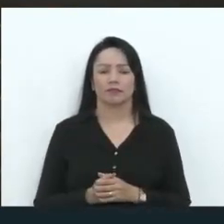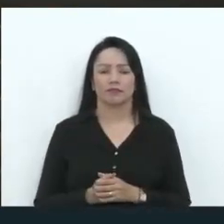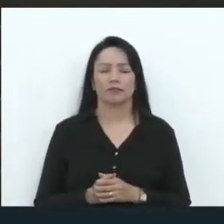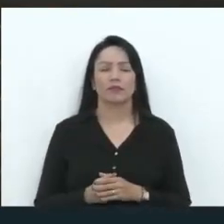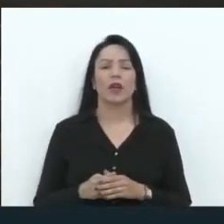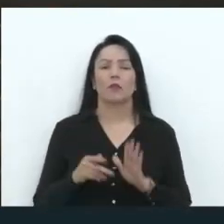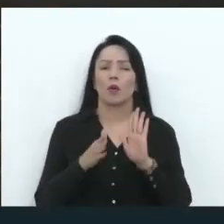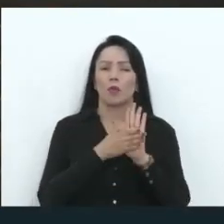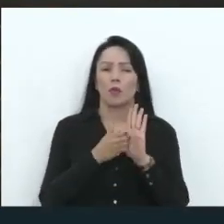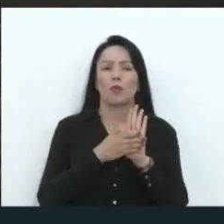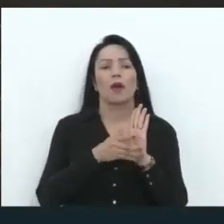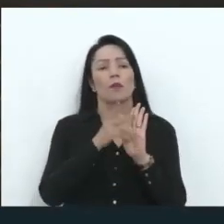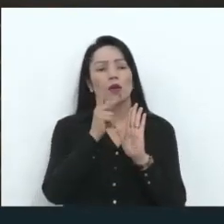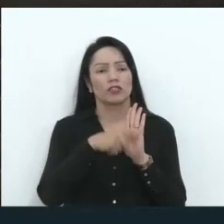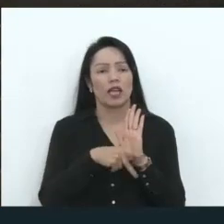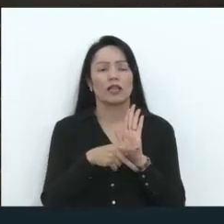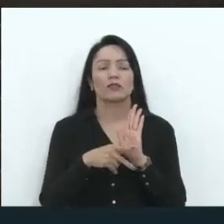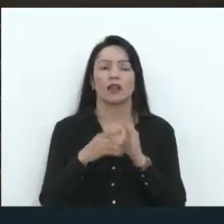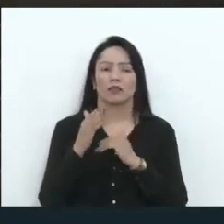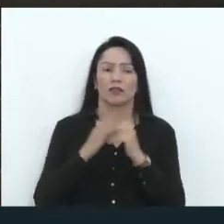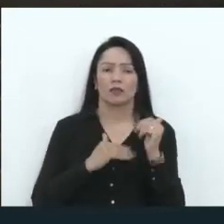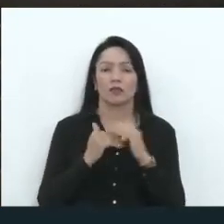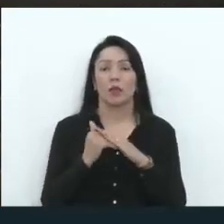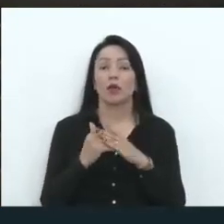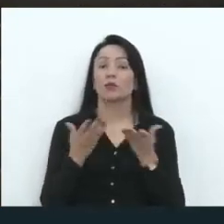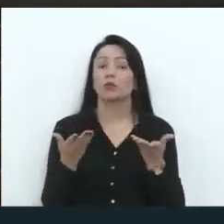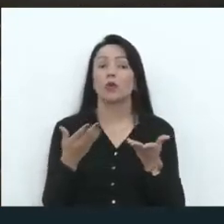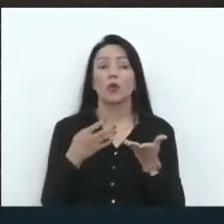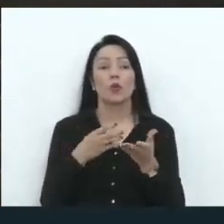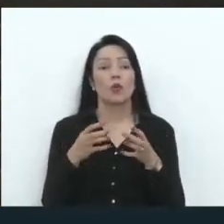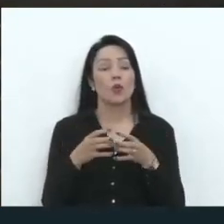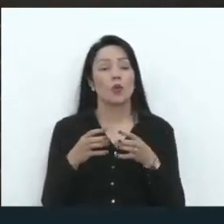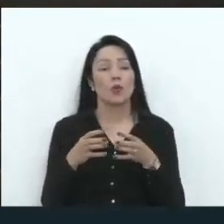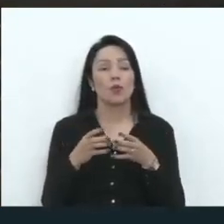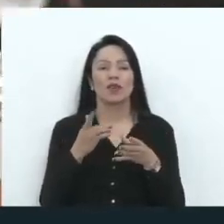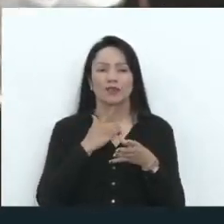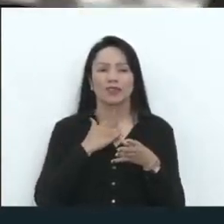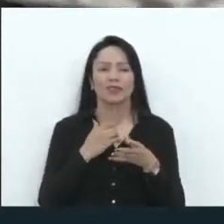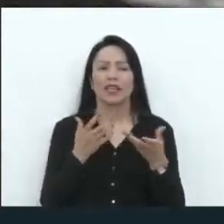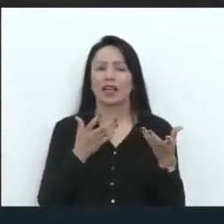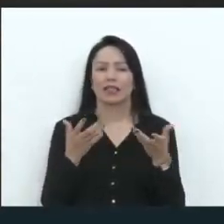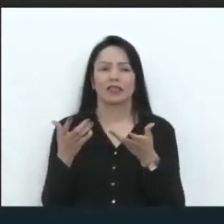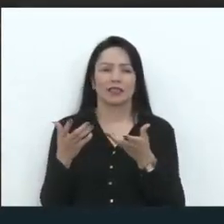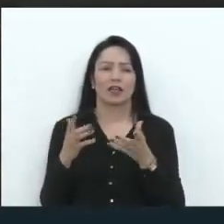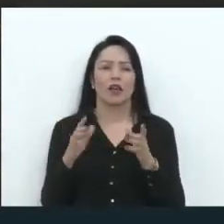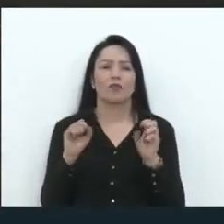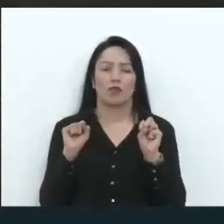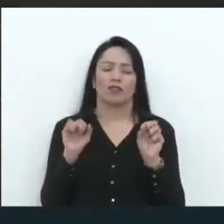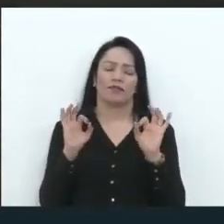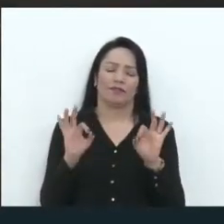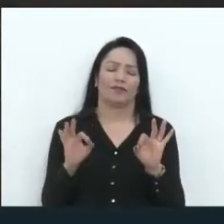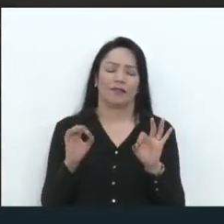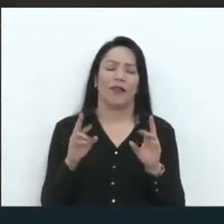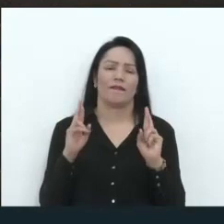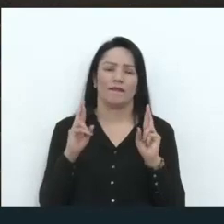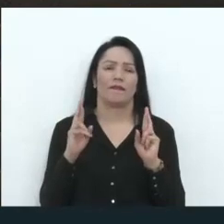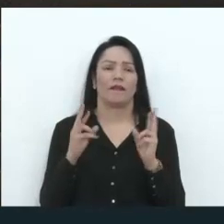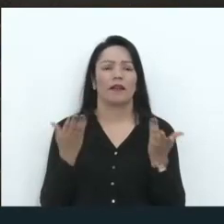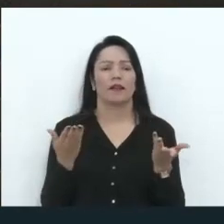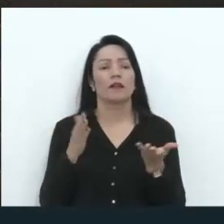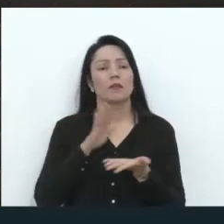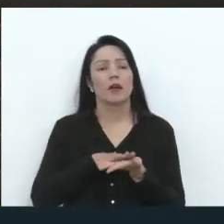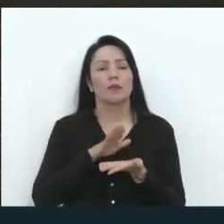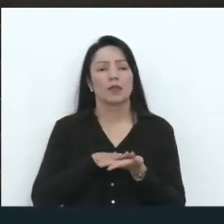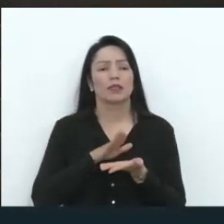projetos, as ações que o seu grupo tanto tem desejo. Pode ter certeza que a gente torce muito por isso. Parabéns, que